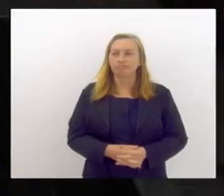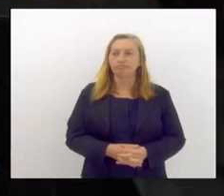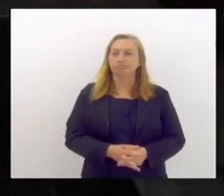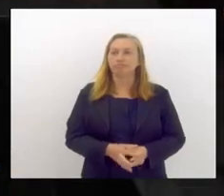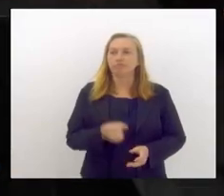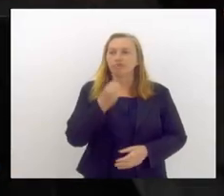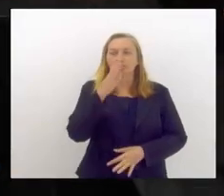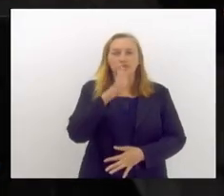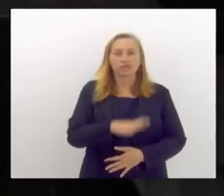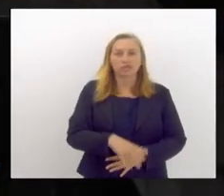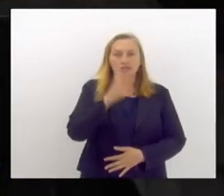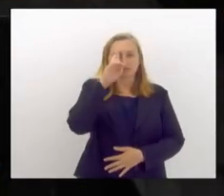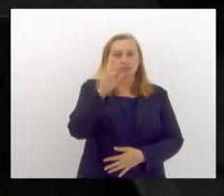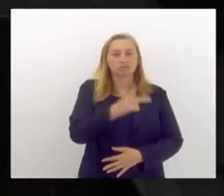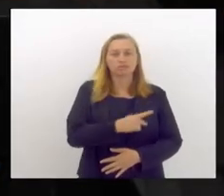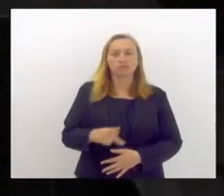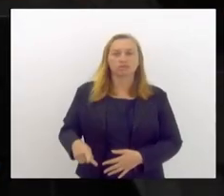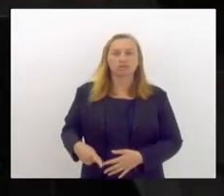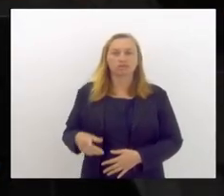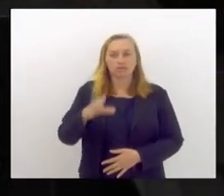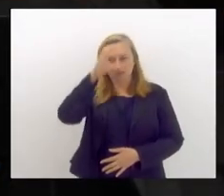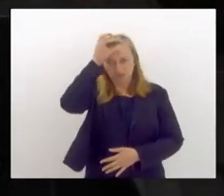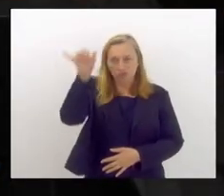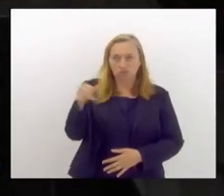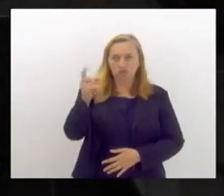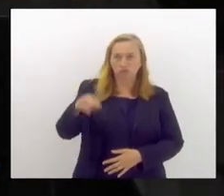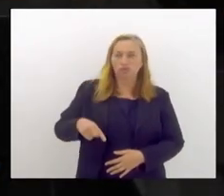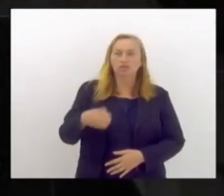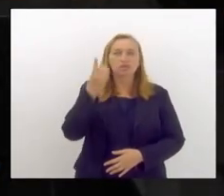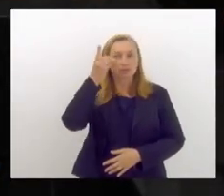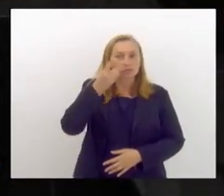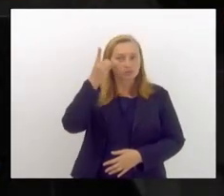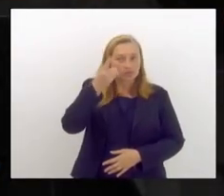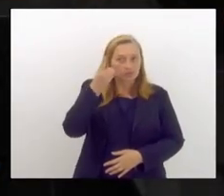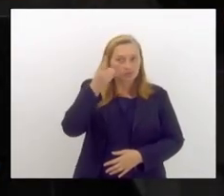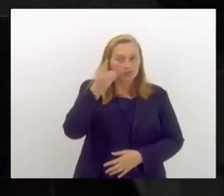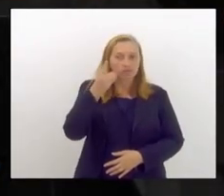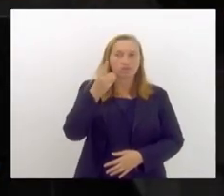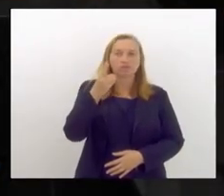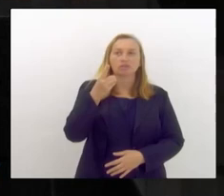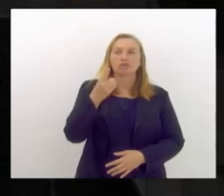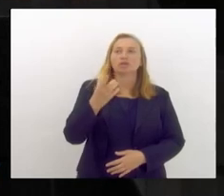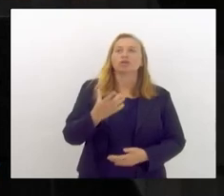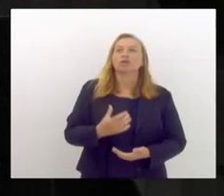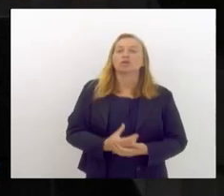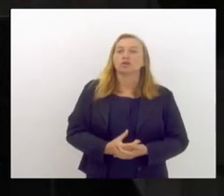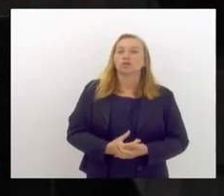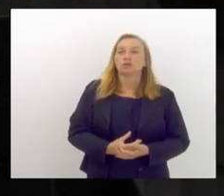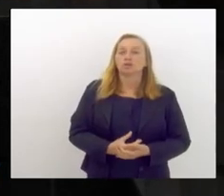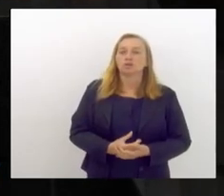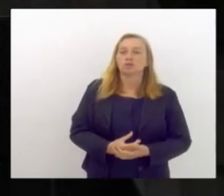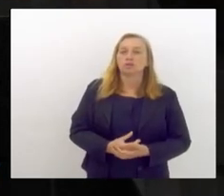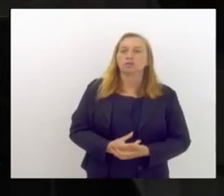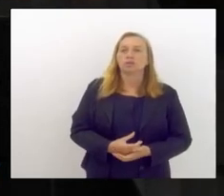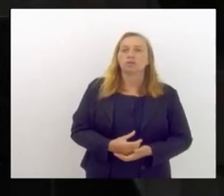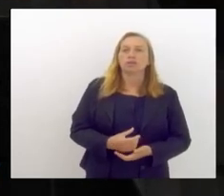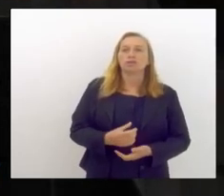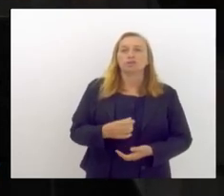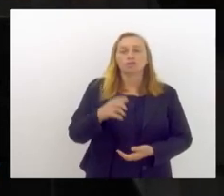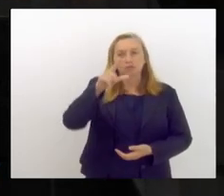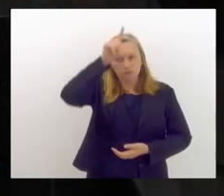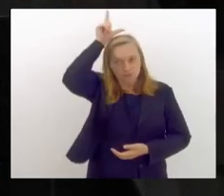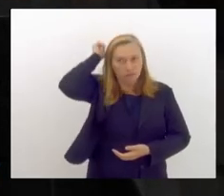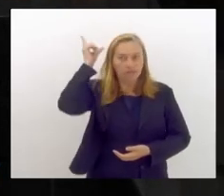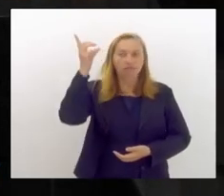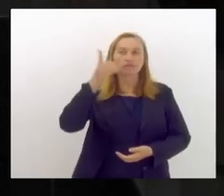Boa tarde, presidenta Tia Ju, deputado Luiz Paulo, deputada Renata Souza. Faço uso aqui hoje da